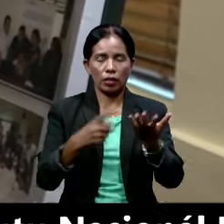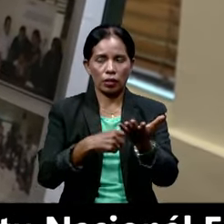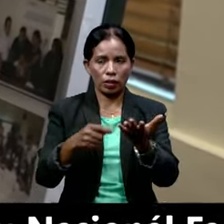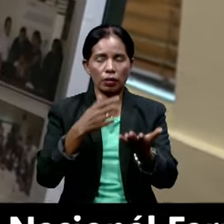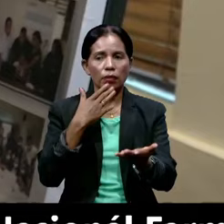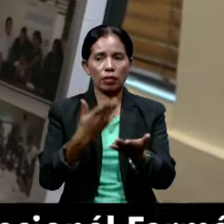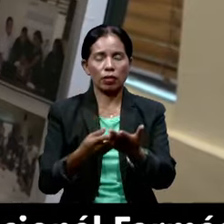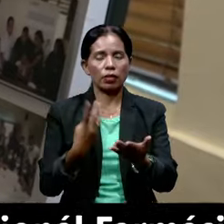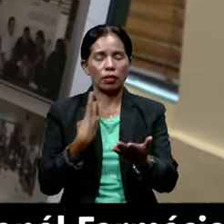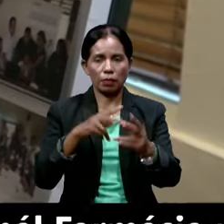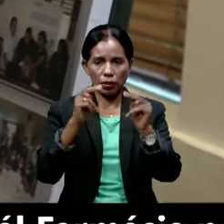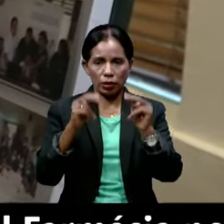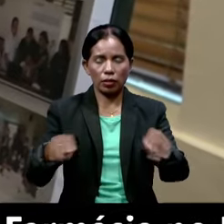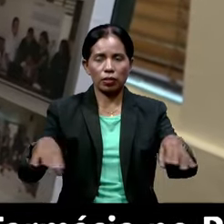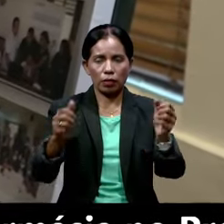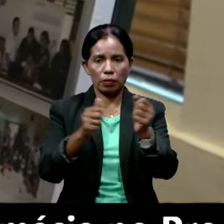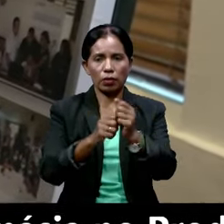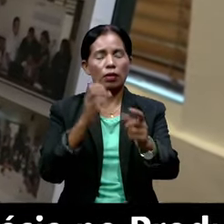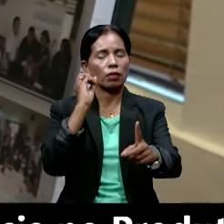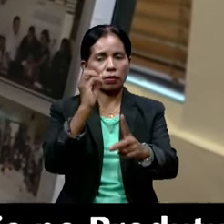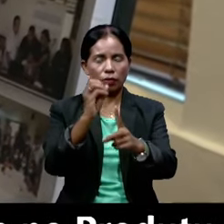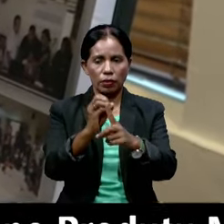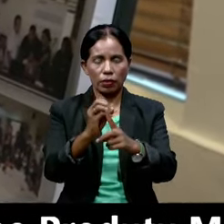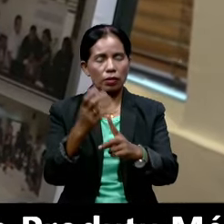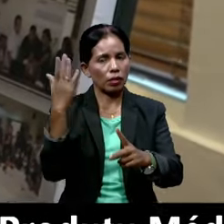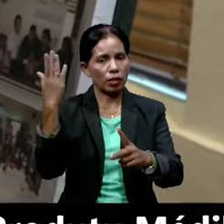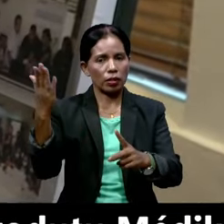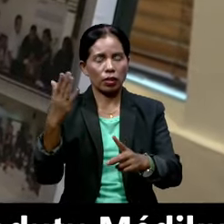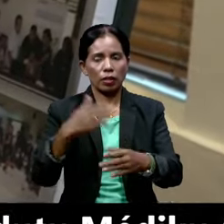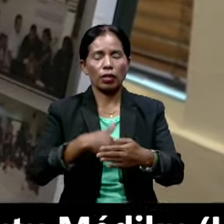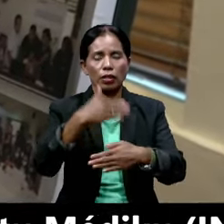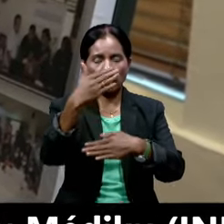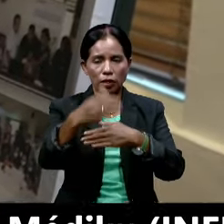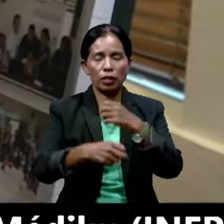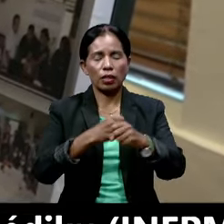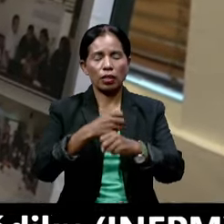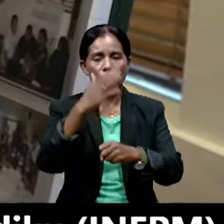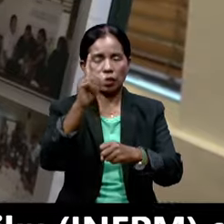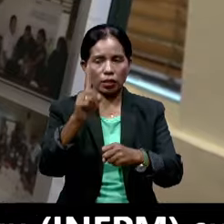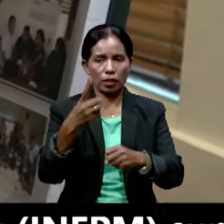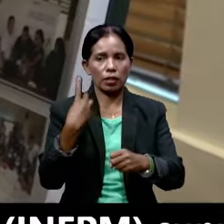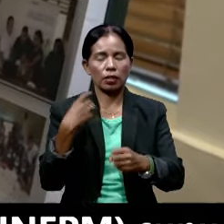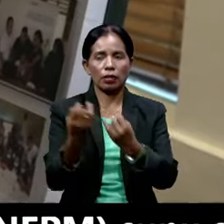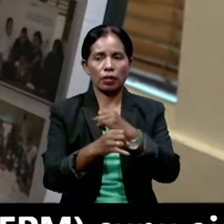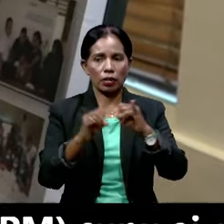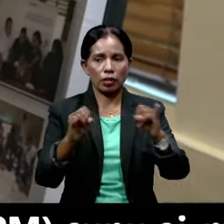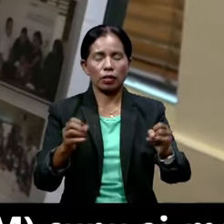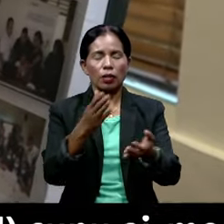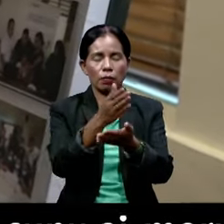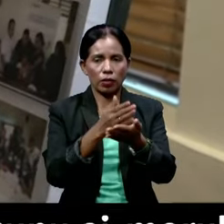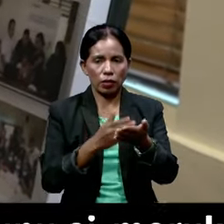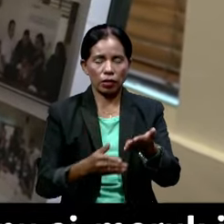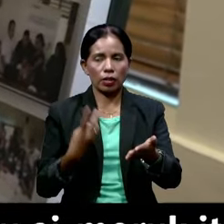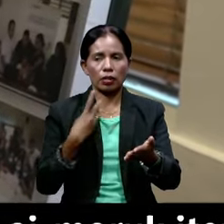precisa colaborar muito para o objetivo que ia período ida nilaran. Ita bem independentemente operacionalize ita nia